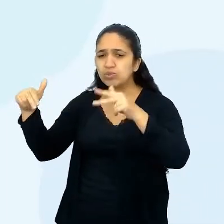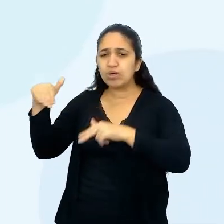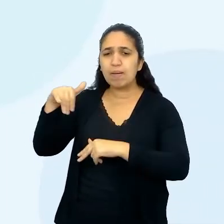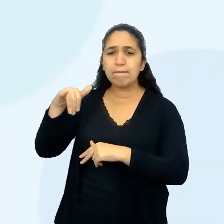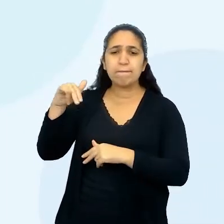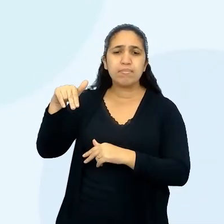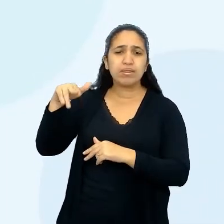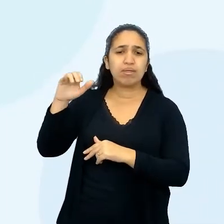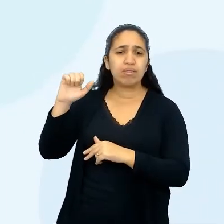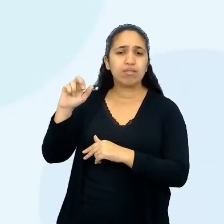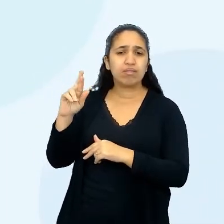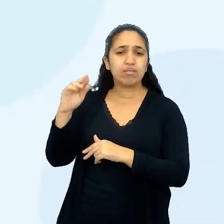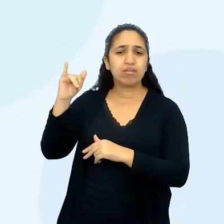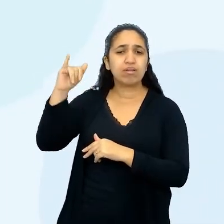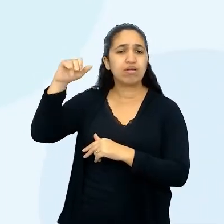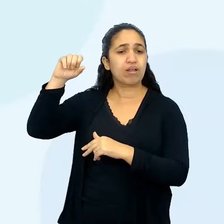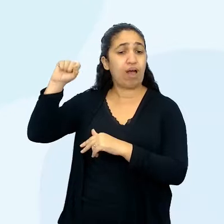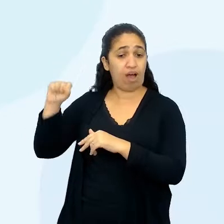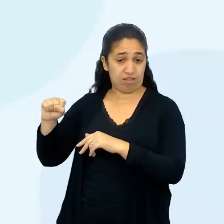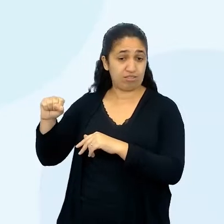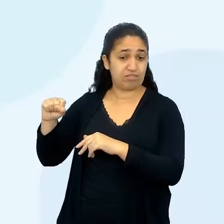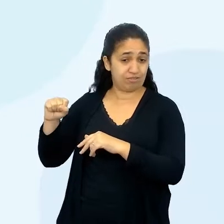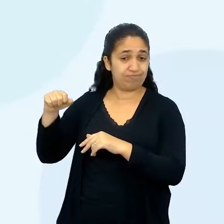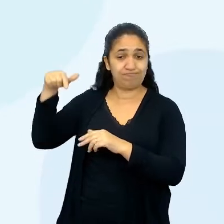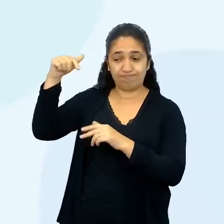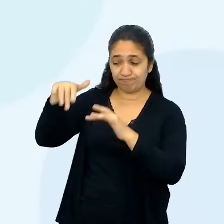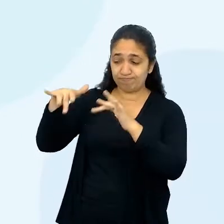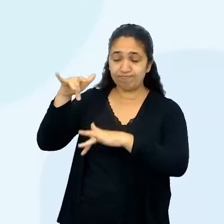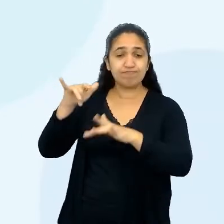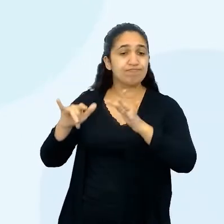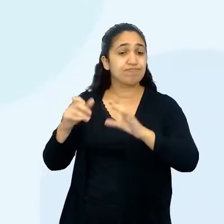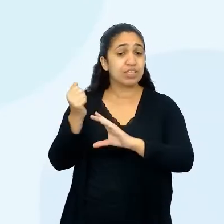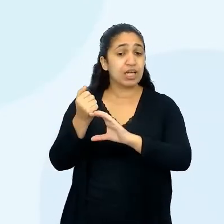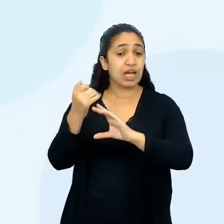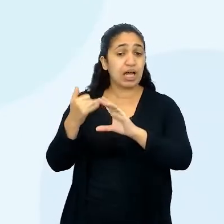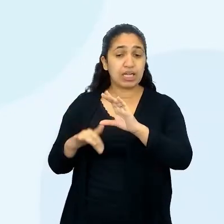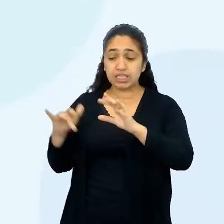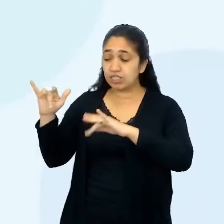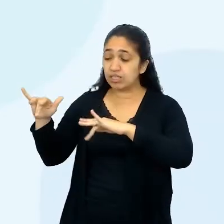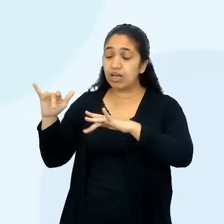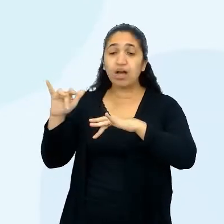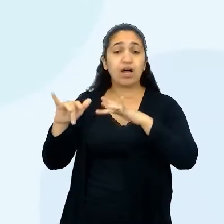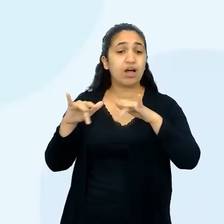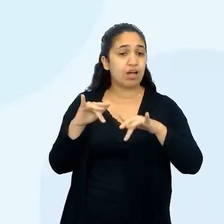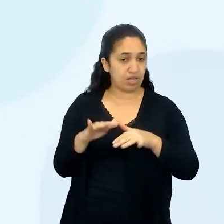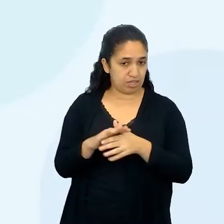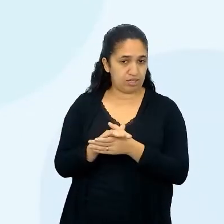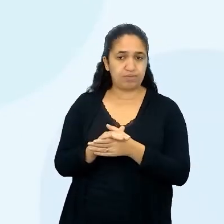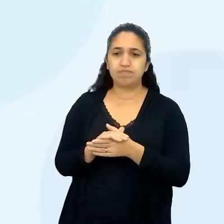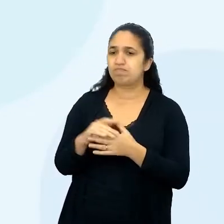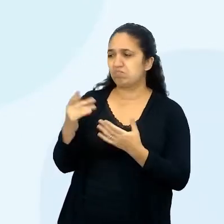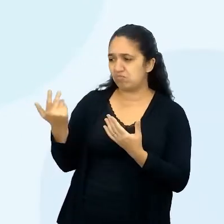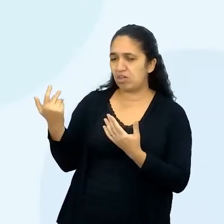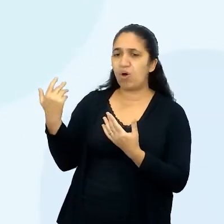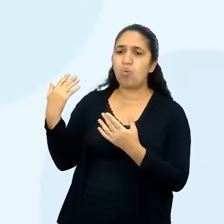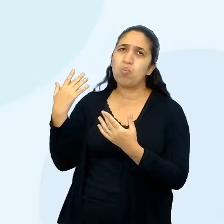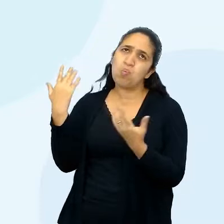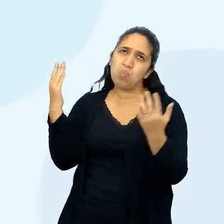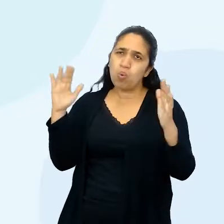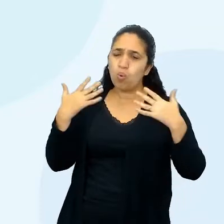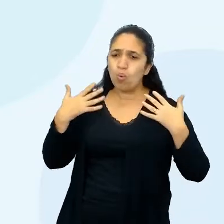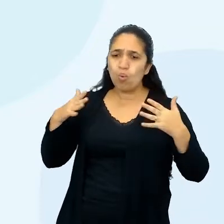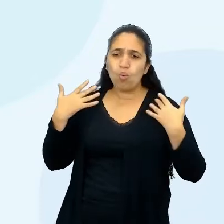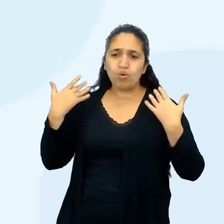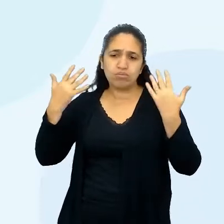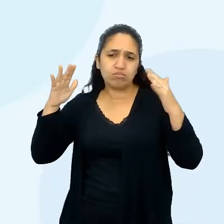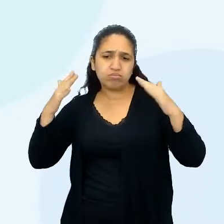né, dependendo da localidade, aí nós temos as características desses minerais. Então há uma bastante influência do clima